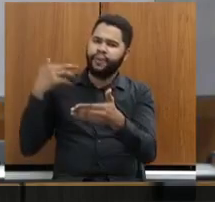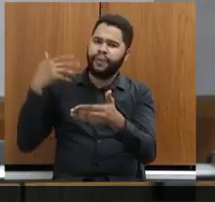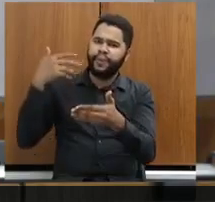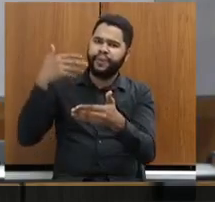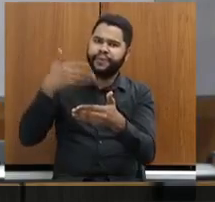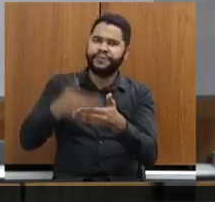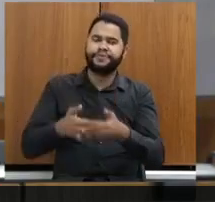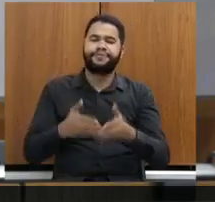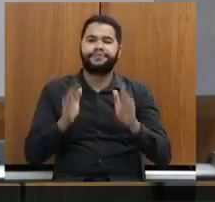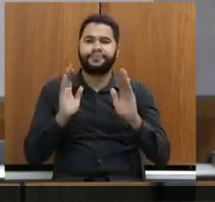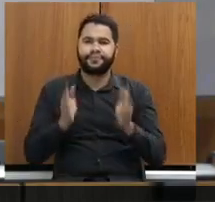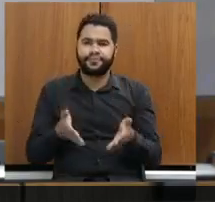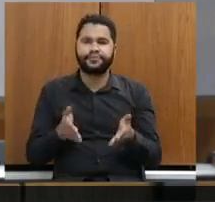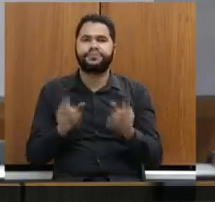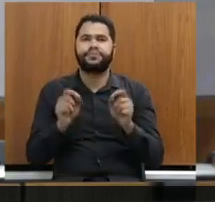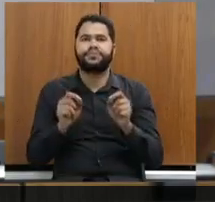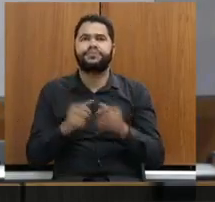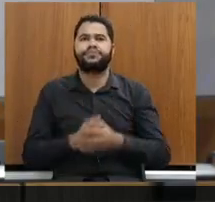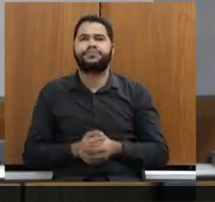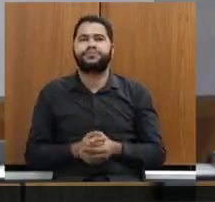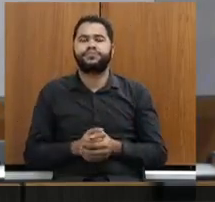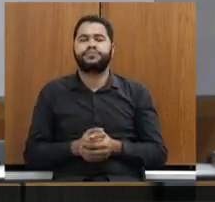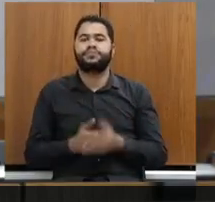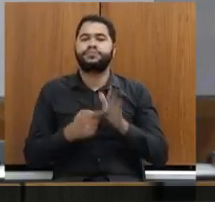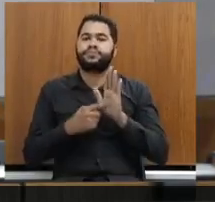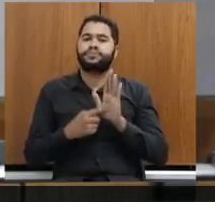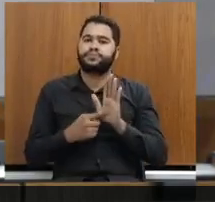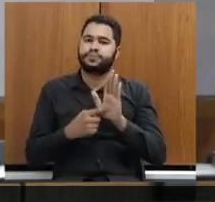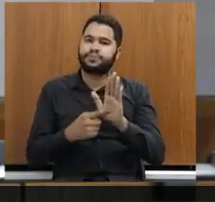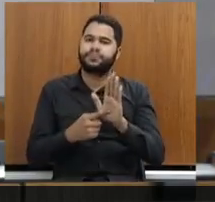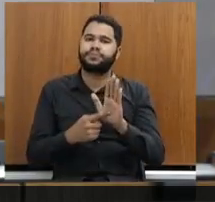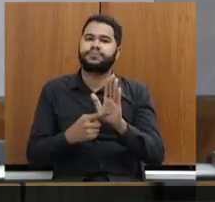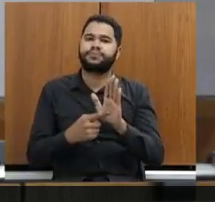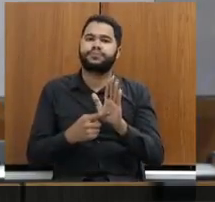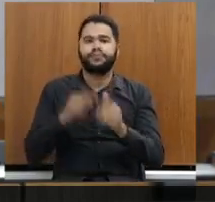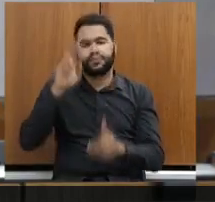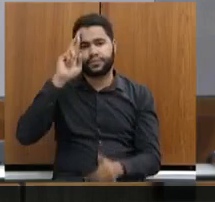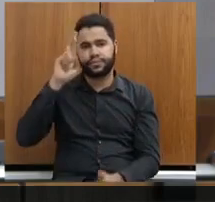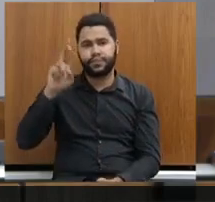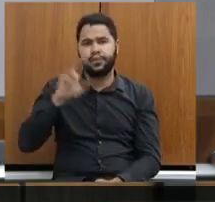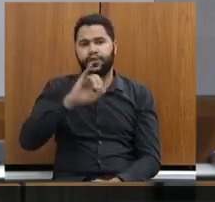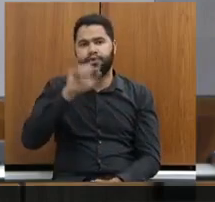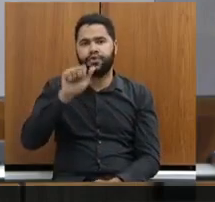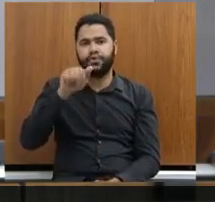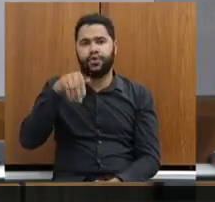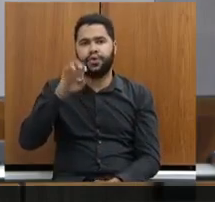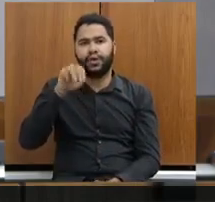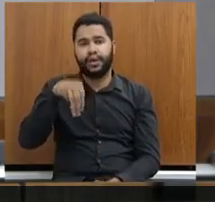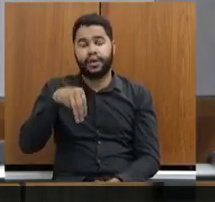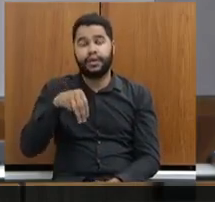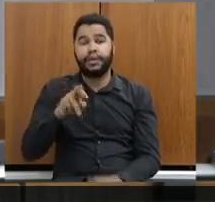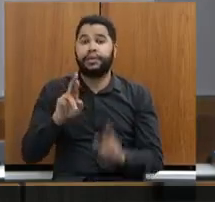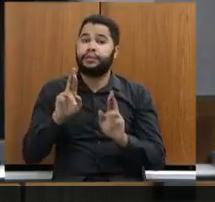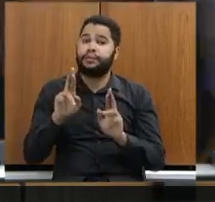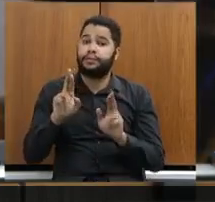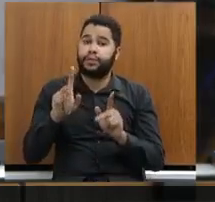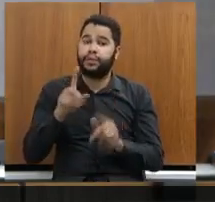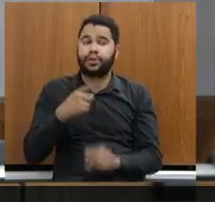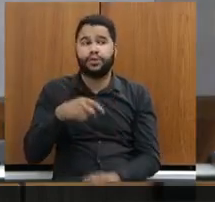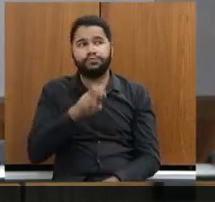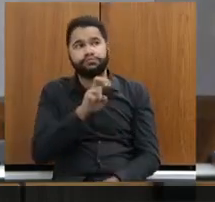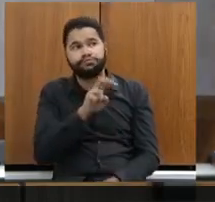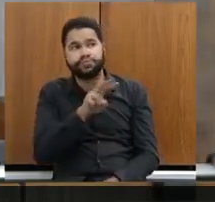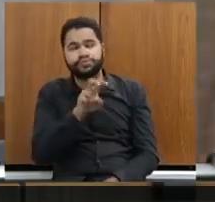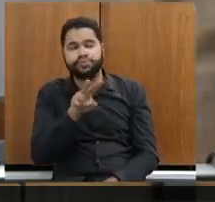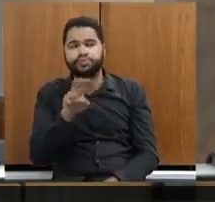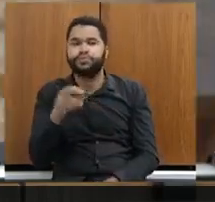já tinha visto aqui a apresentação Dr Joaquim e todas as ações a diferença que a gente vê